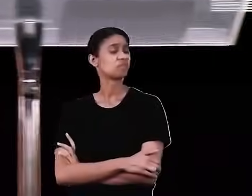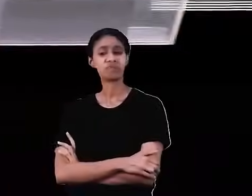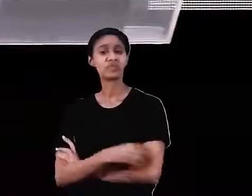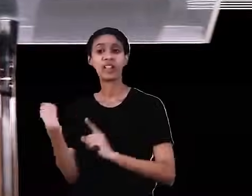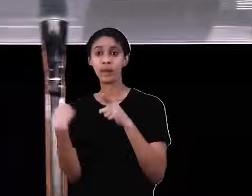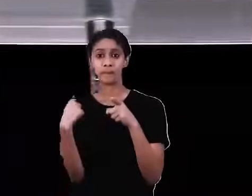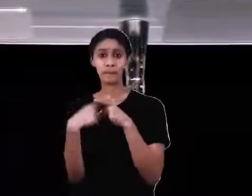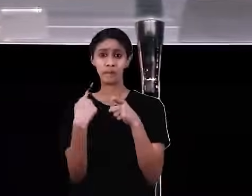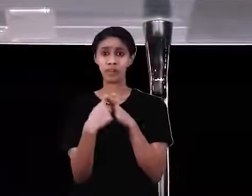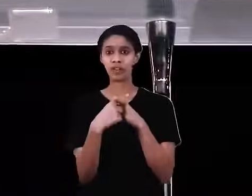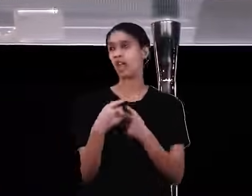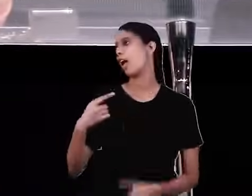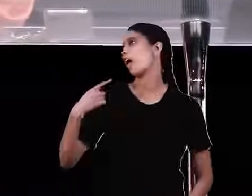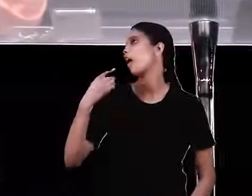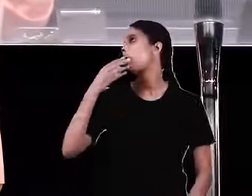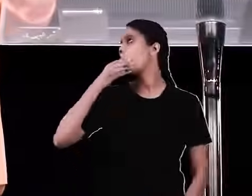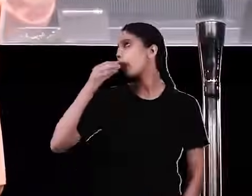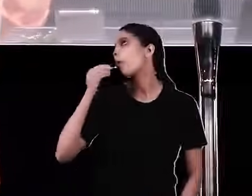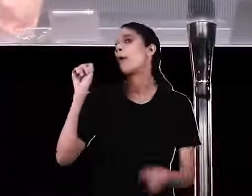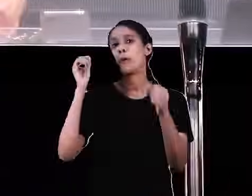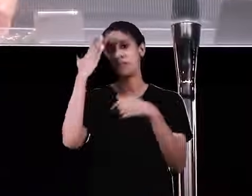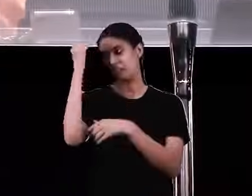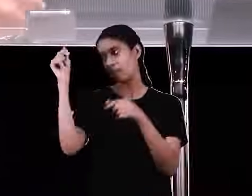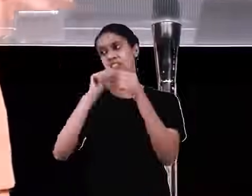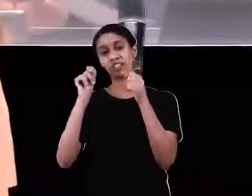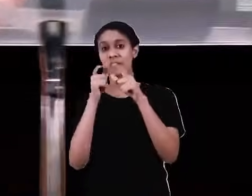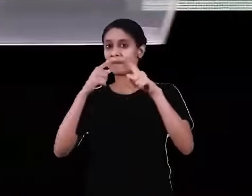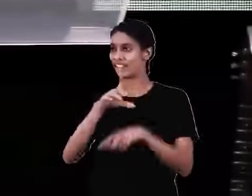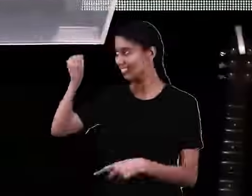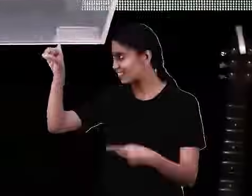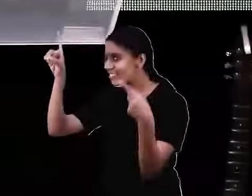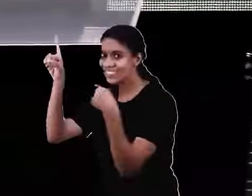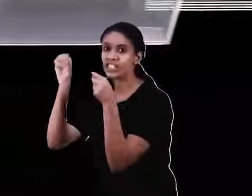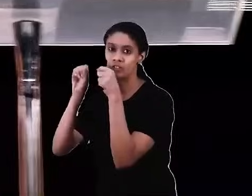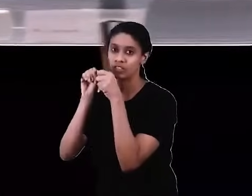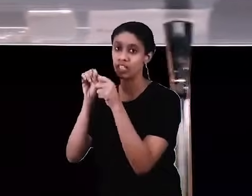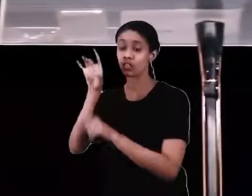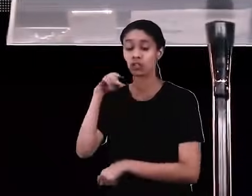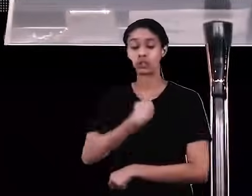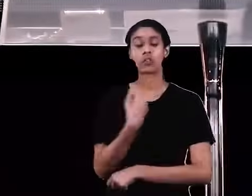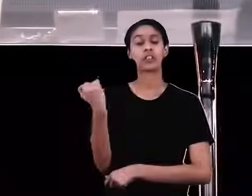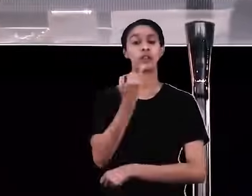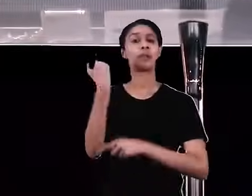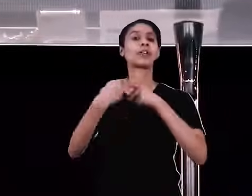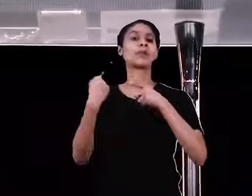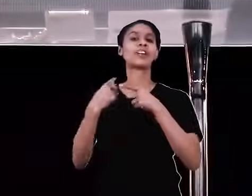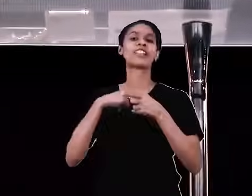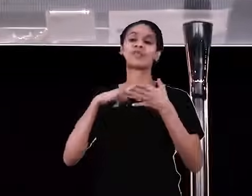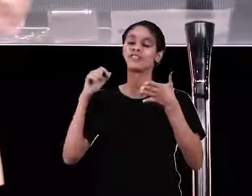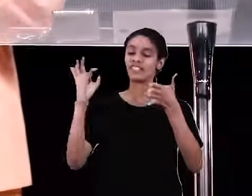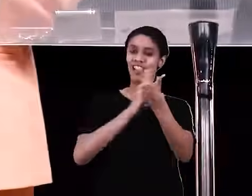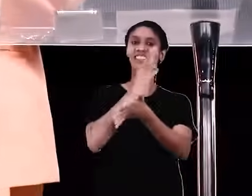Porque foi Picasso que fez ela. Agora, se tivesse sido Deus... Deixa eu te dizer, só tem graça a gente porque a gente tem a assinatura do nosso